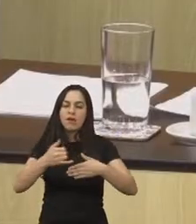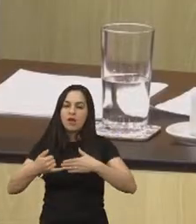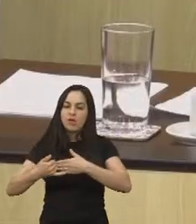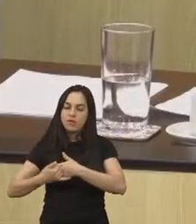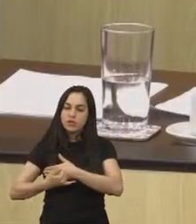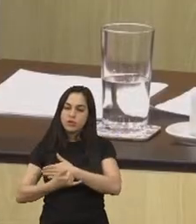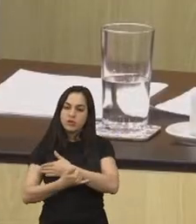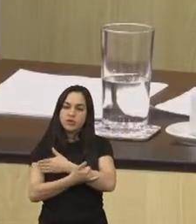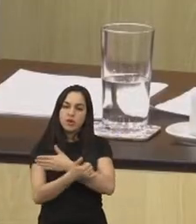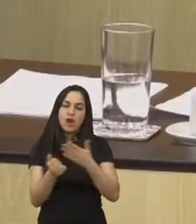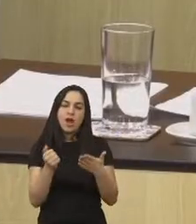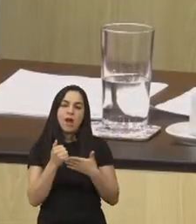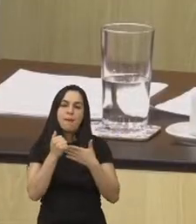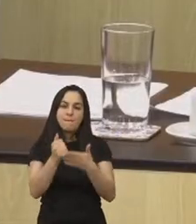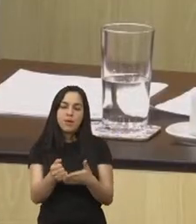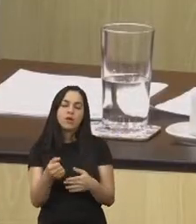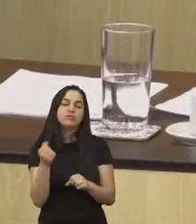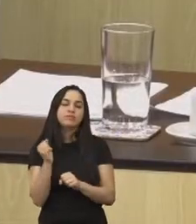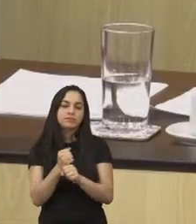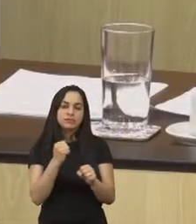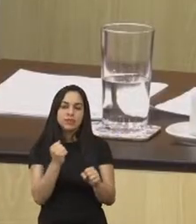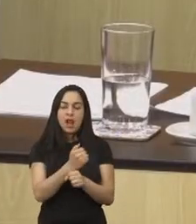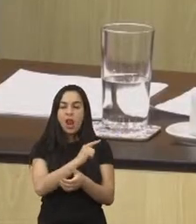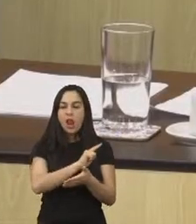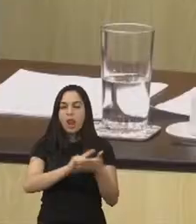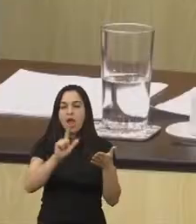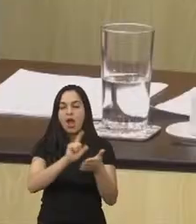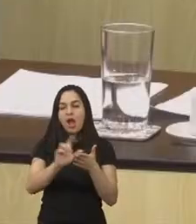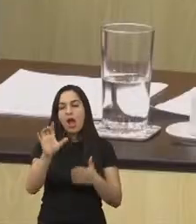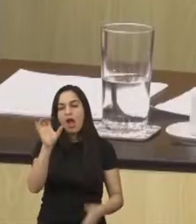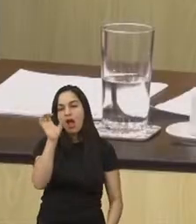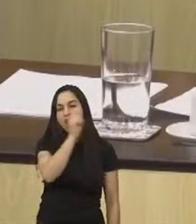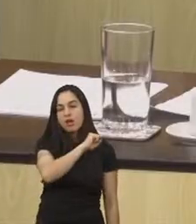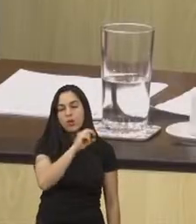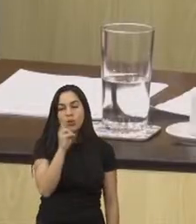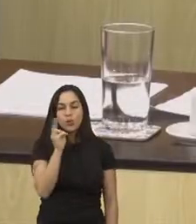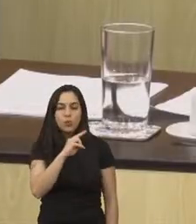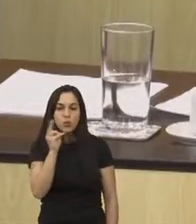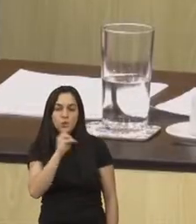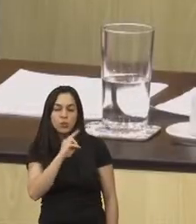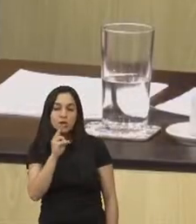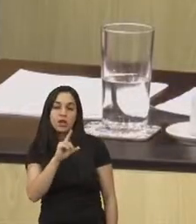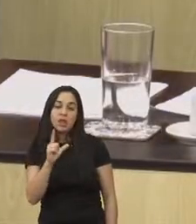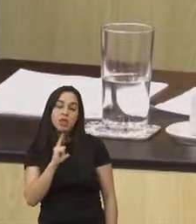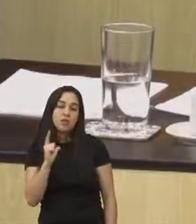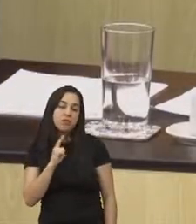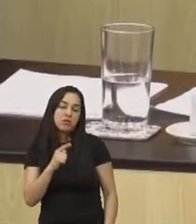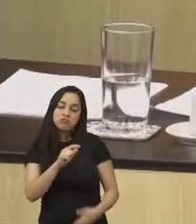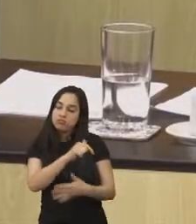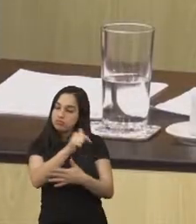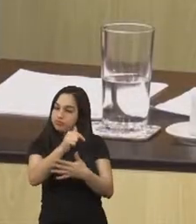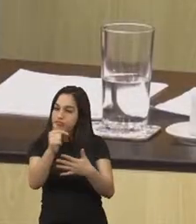obras, limpezas emergenciais e demais necessidades que frequentemente surgem na região,